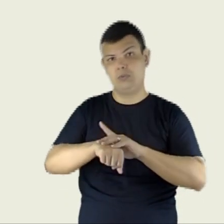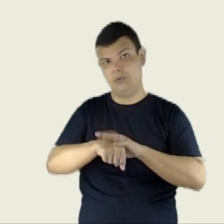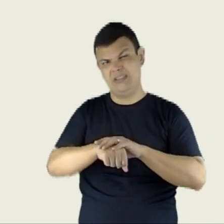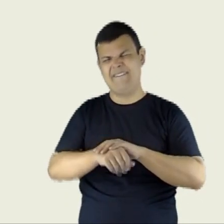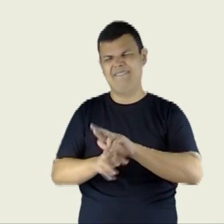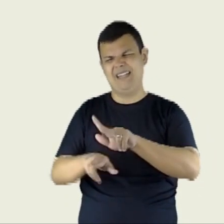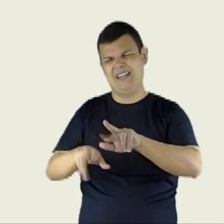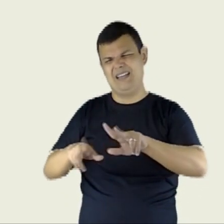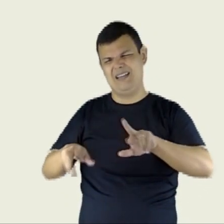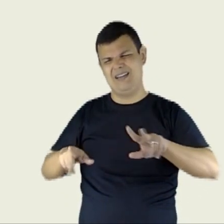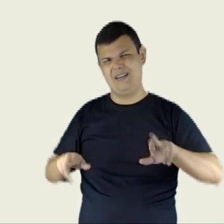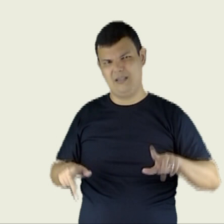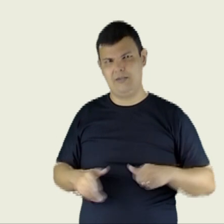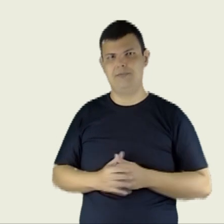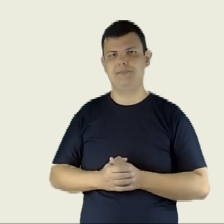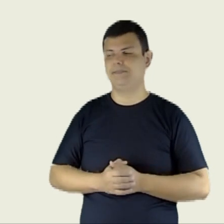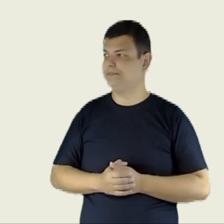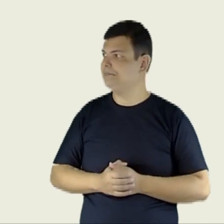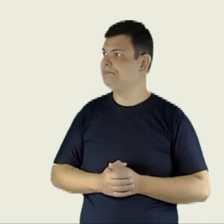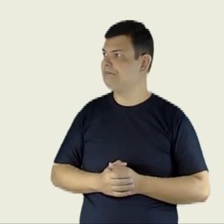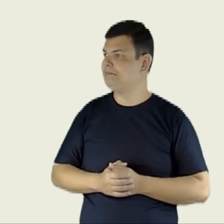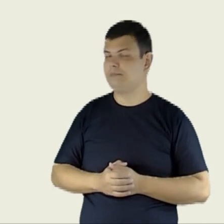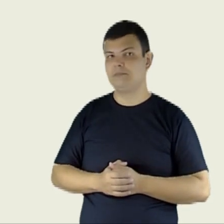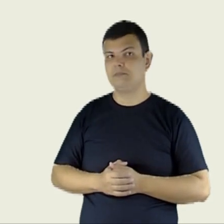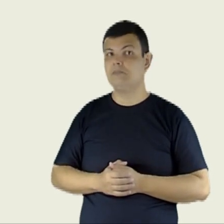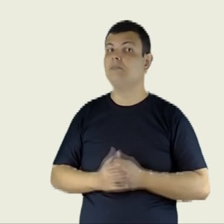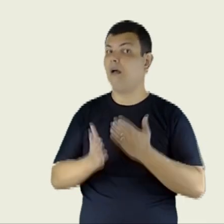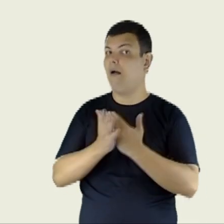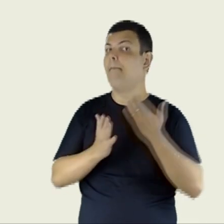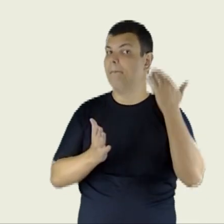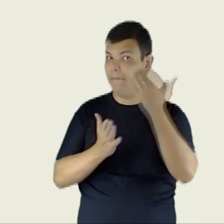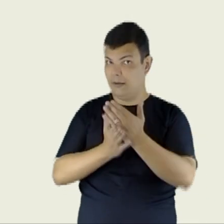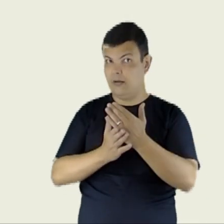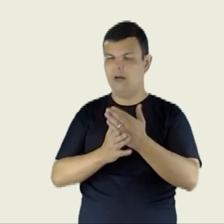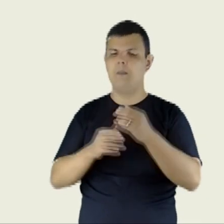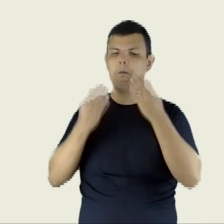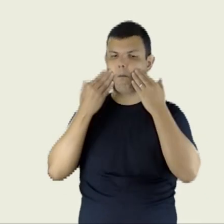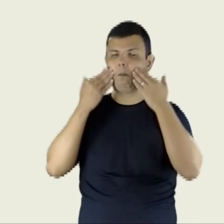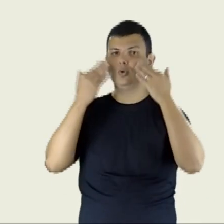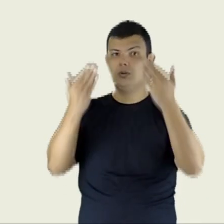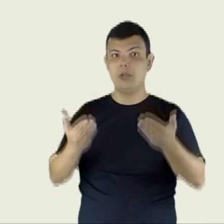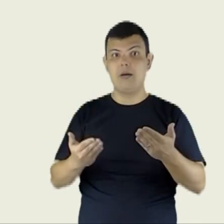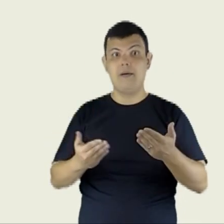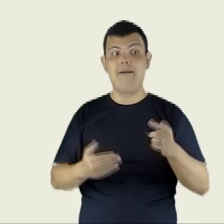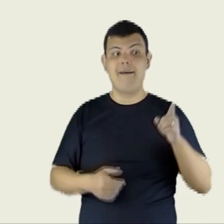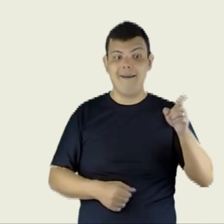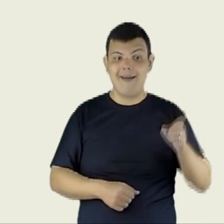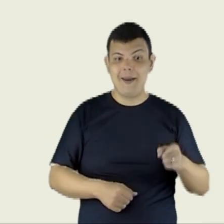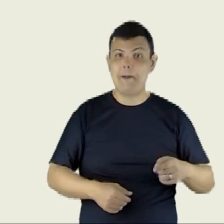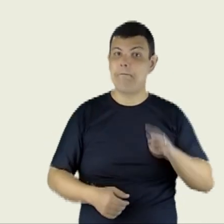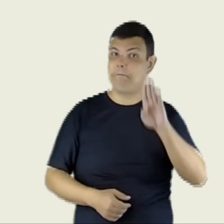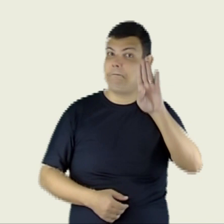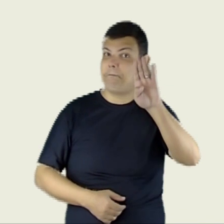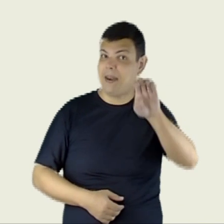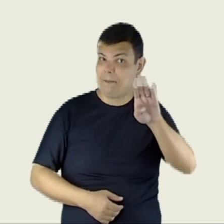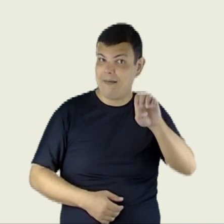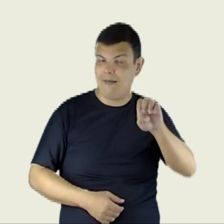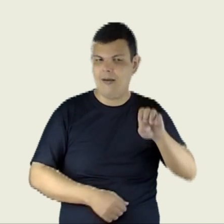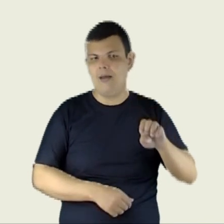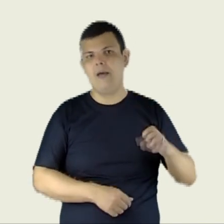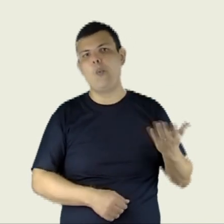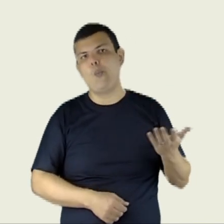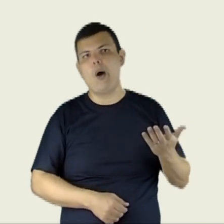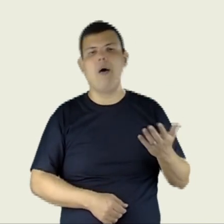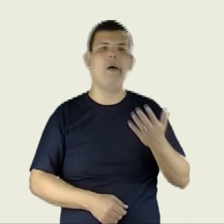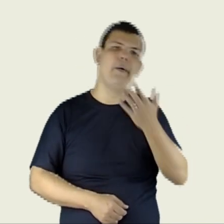de enfermidades, como está escrito aí. Além de poder revelar até o sexo de um bebê, antes mesmo que um